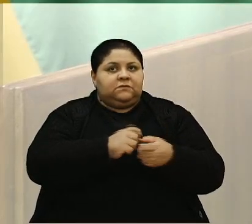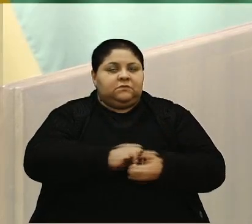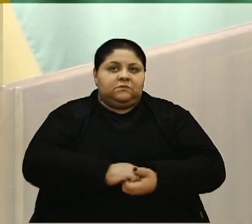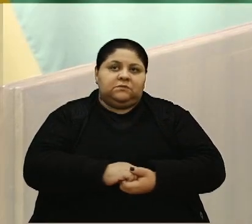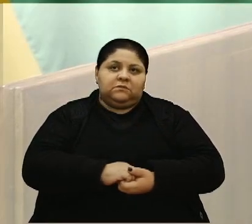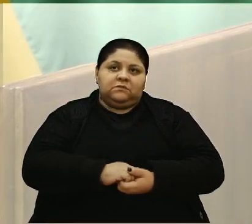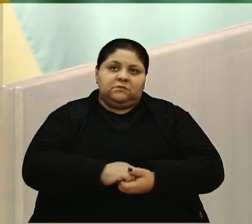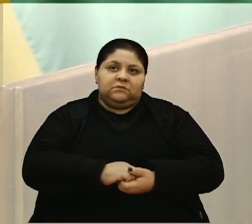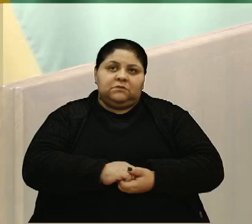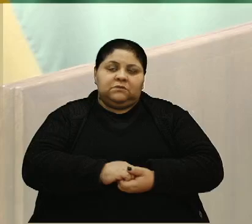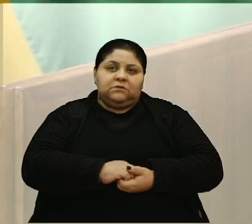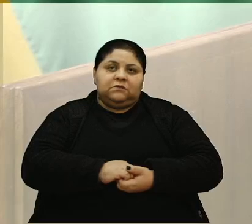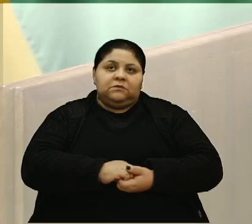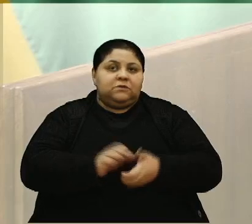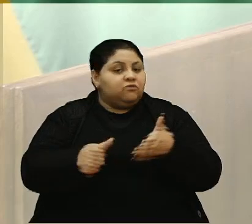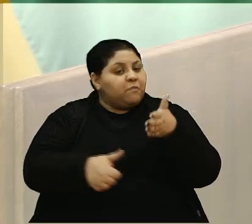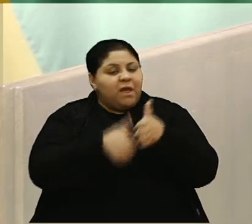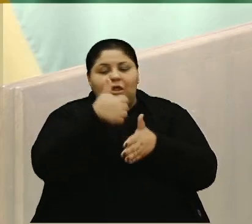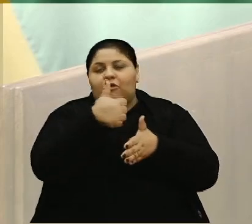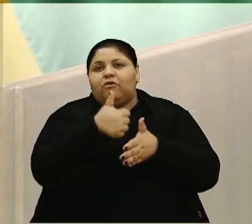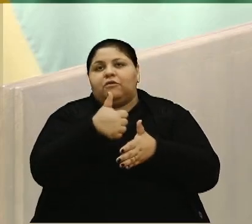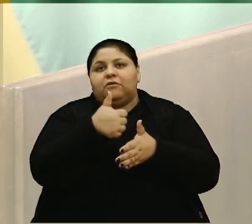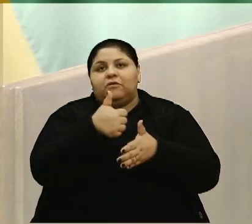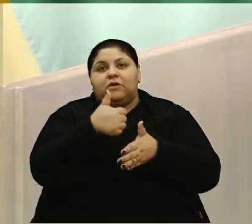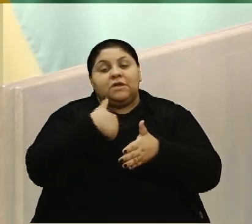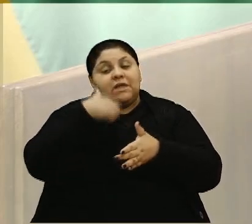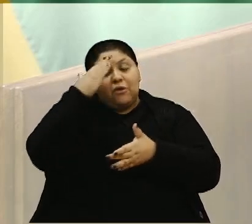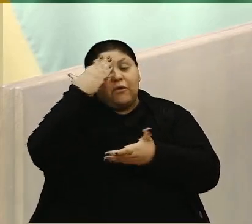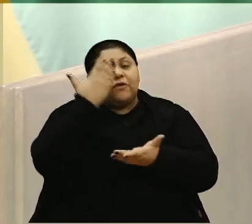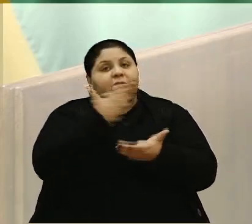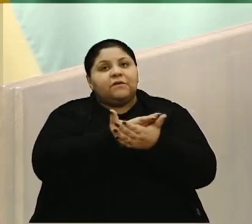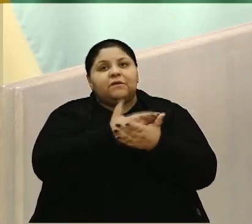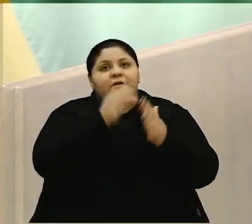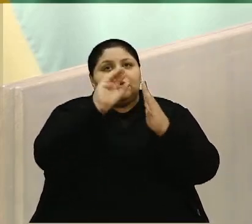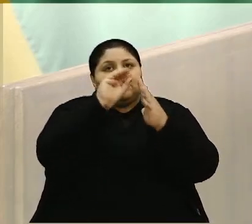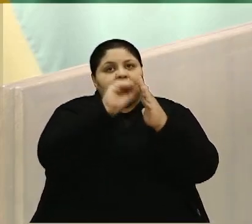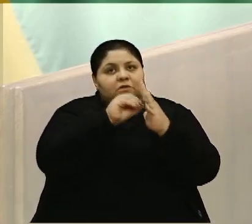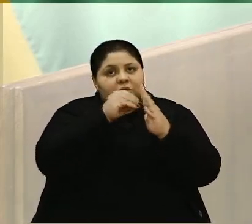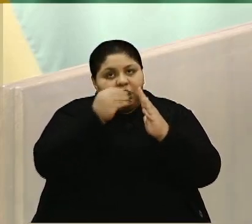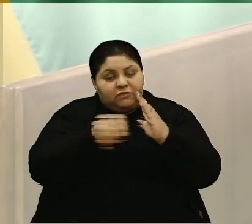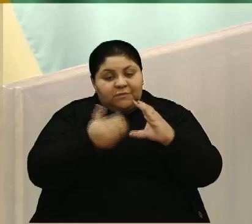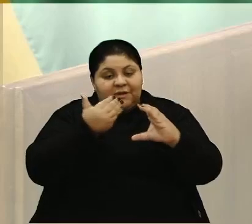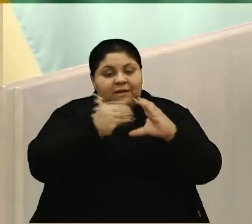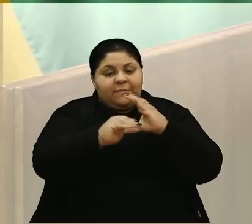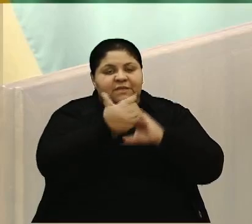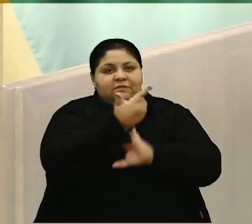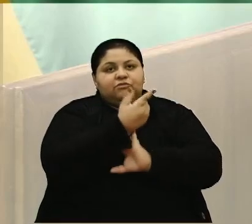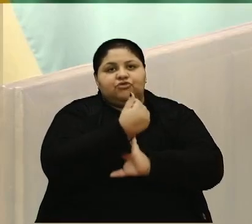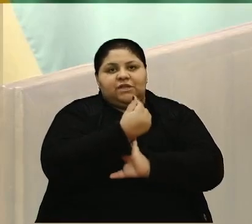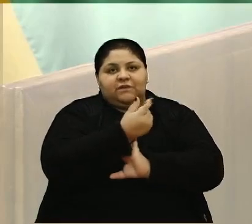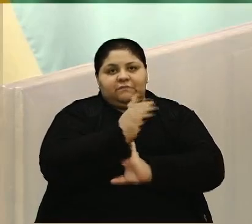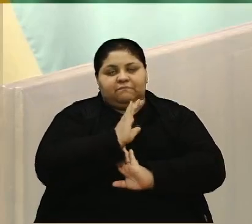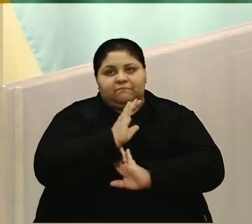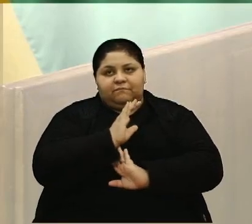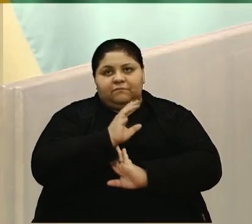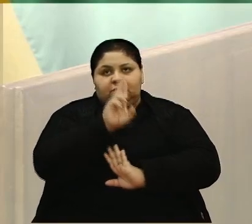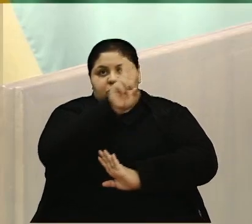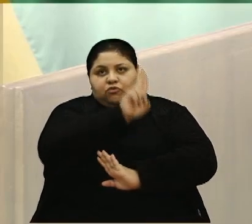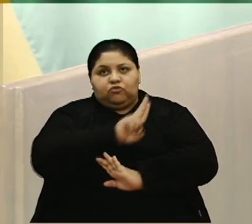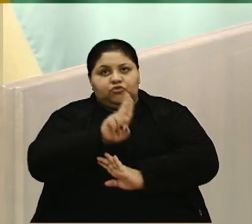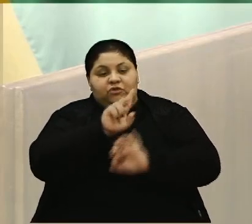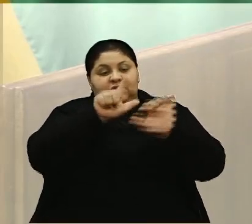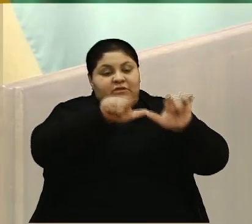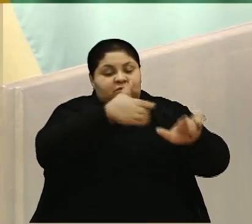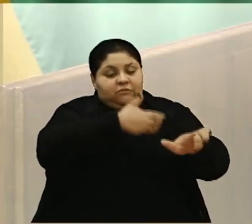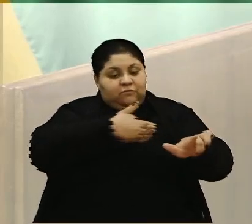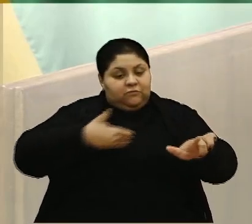E a saída, na minha visão, é o SAMAI repassando recursos. Está utilizando as áreas públicas,